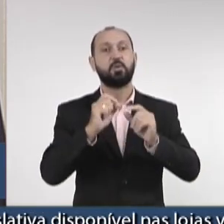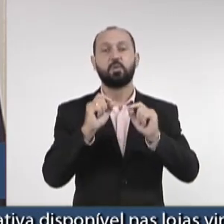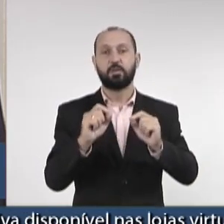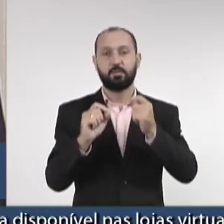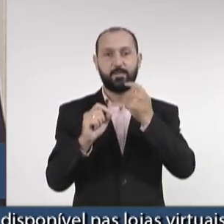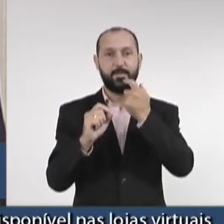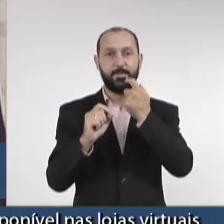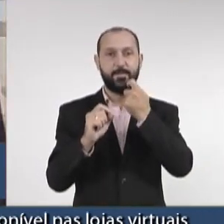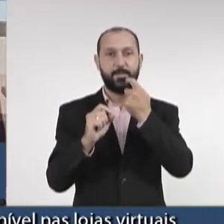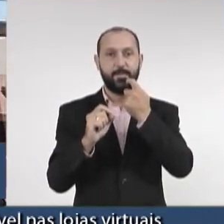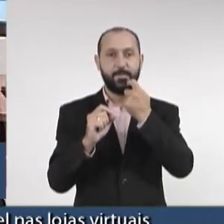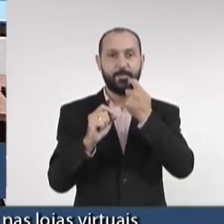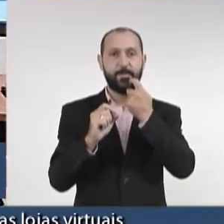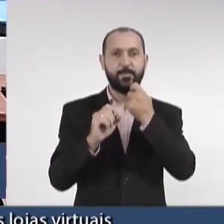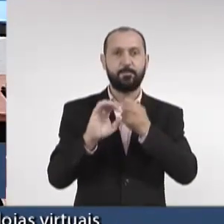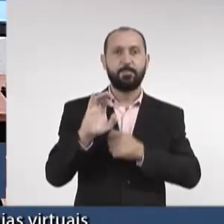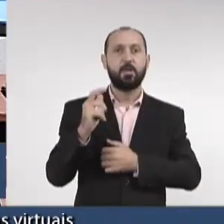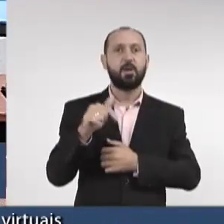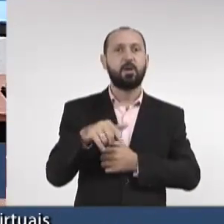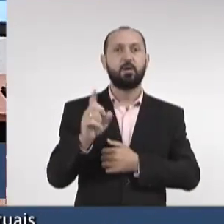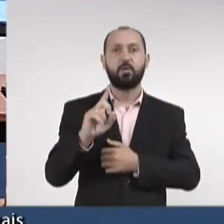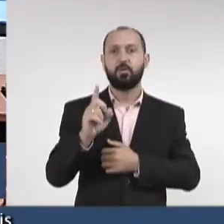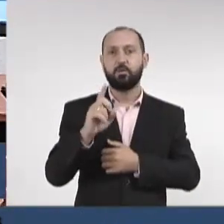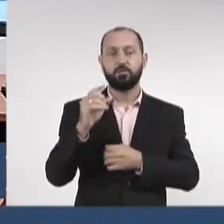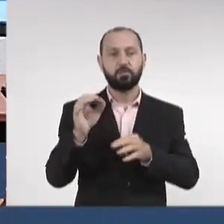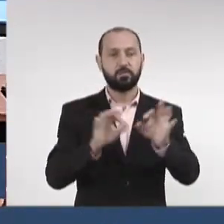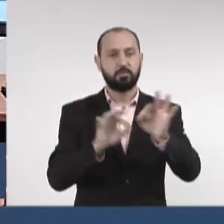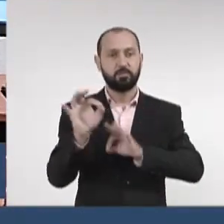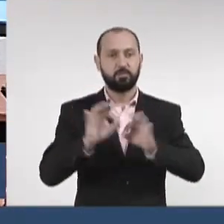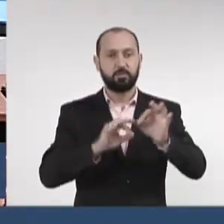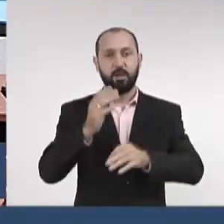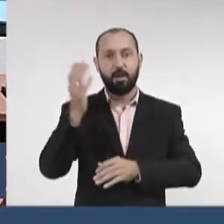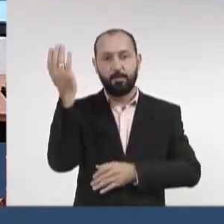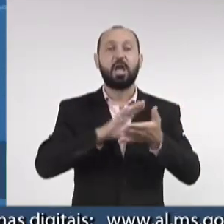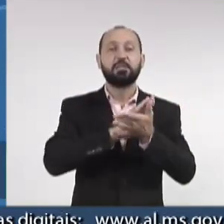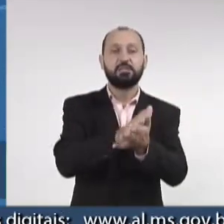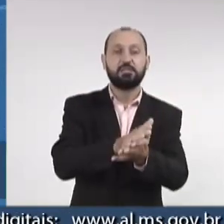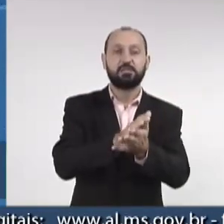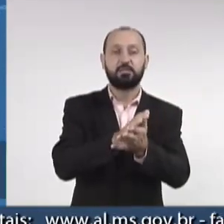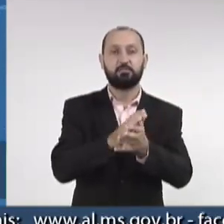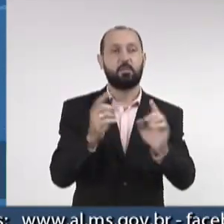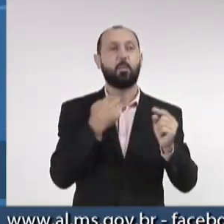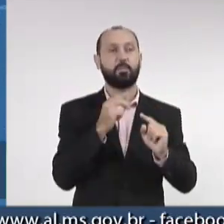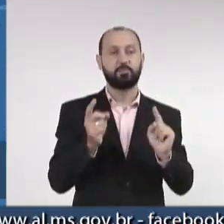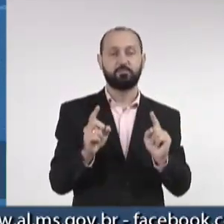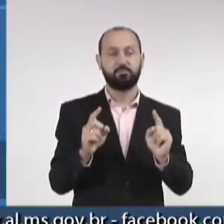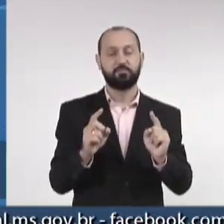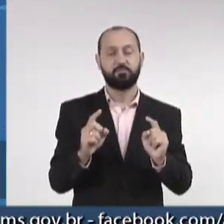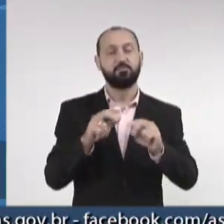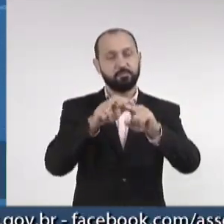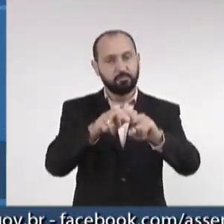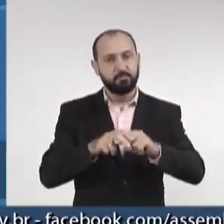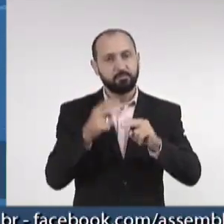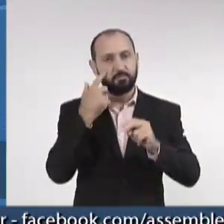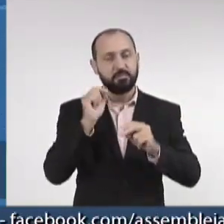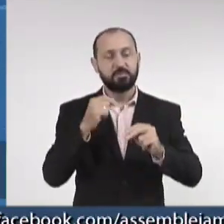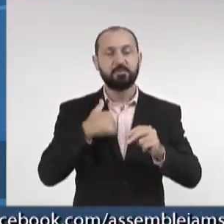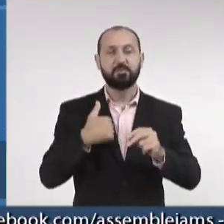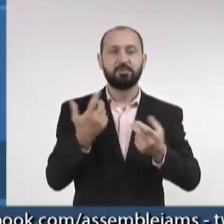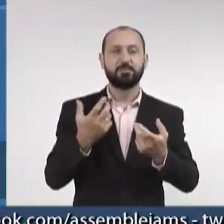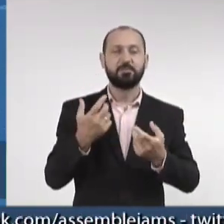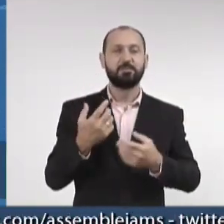possibilidade apenas na hipótese de que nós possamos ajudar na resolução desse grave problema.